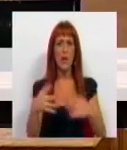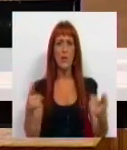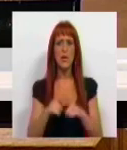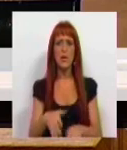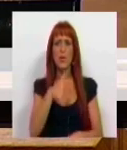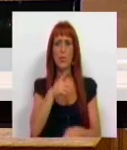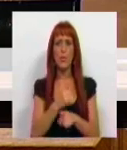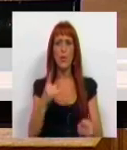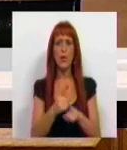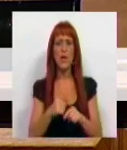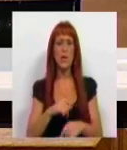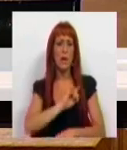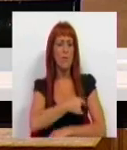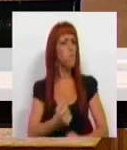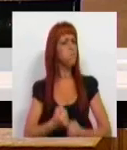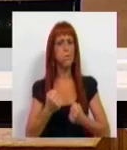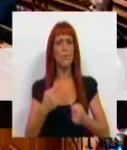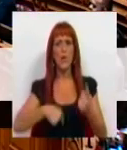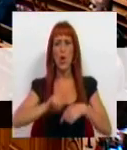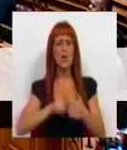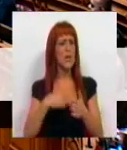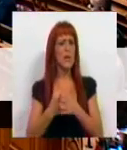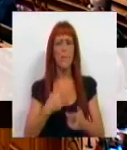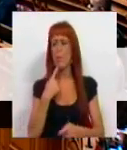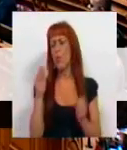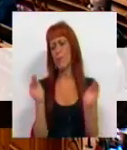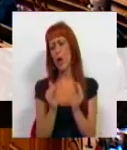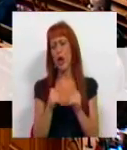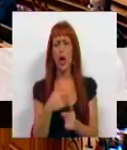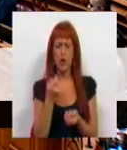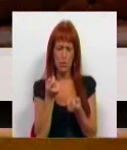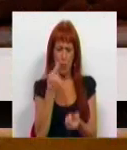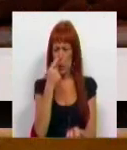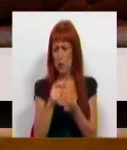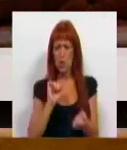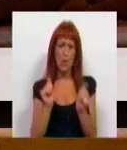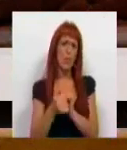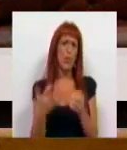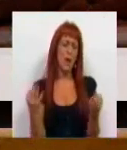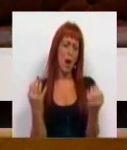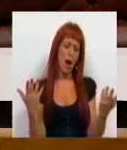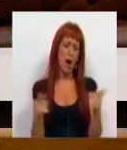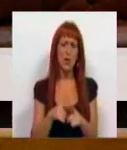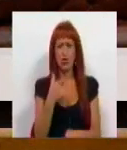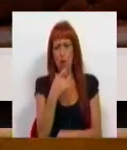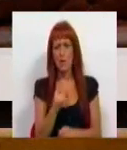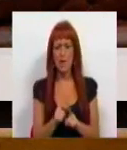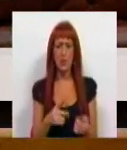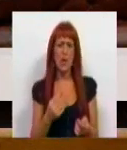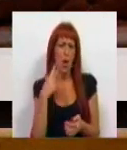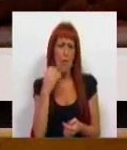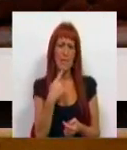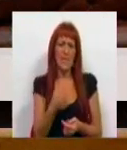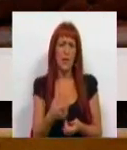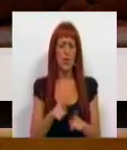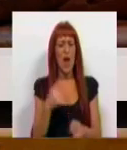o argumento da impotência. Somos sempre demasiado pequenos e insignificantes para mudarmos de facto sozinhos acrescenta-se